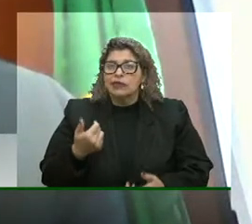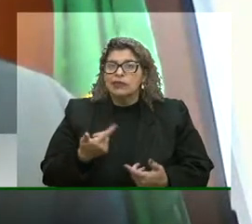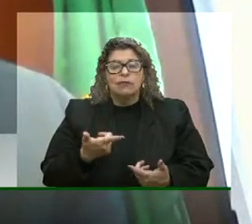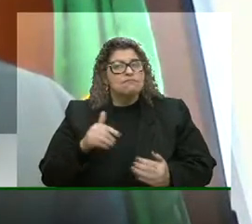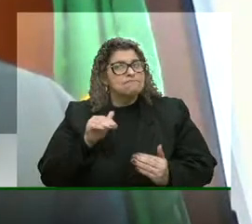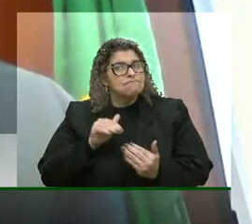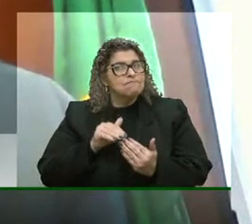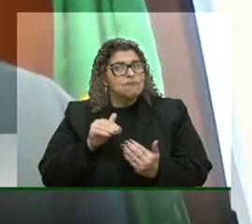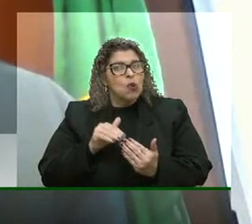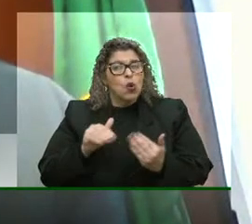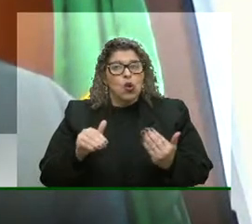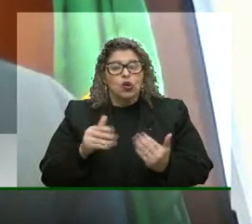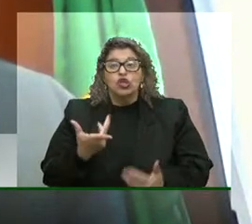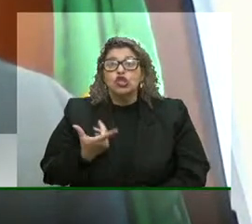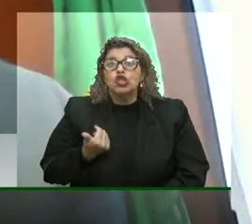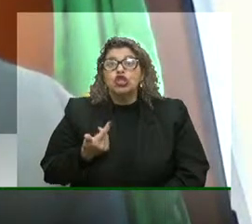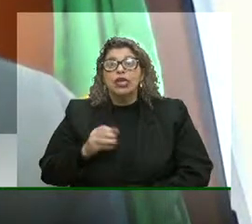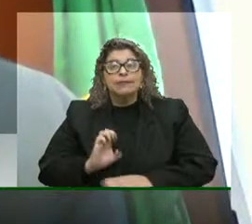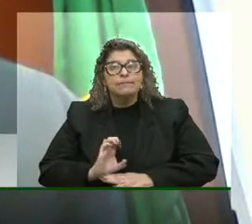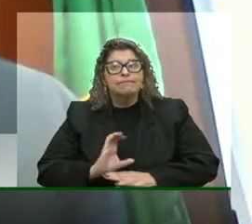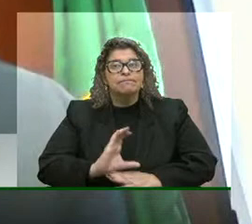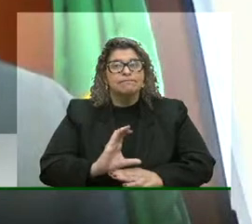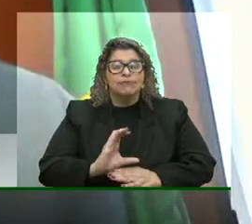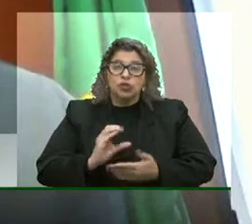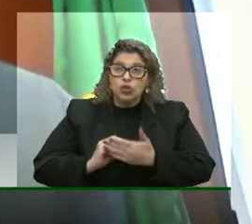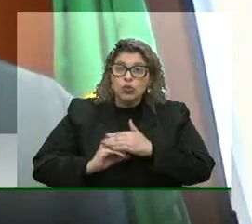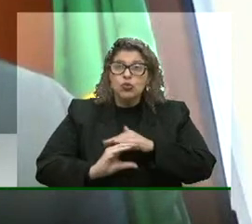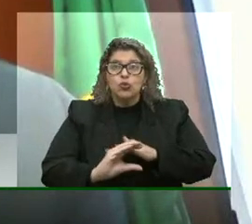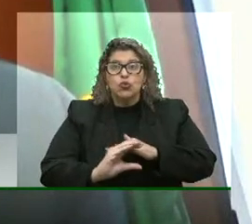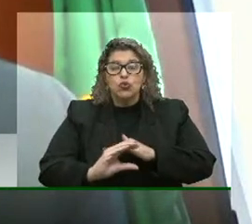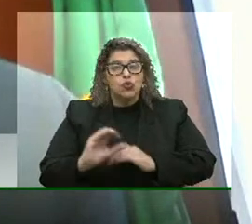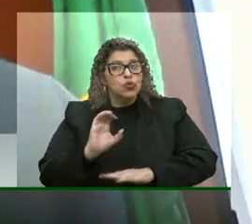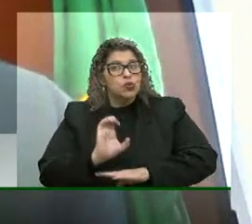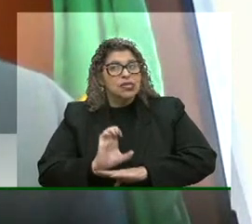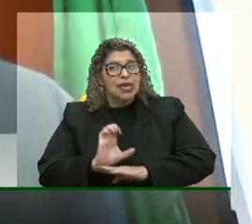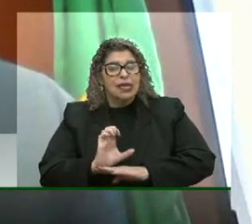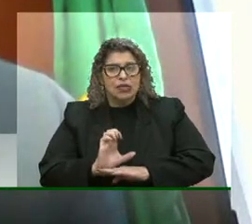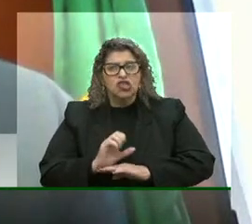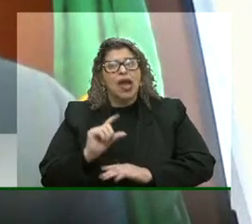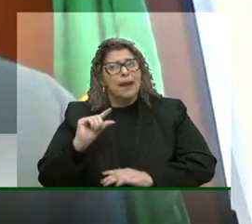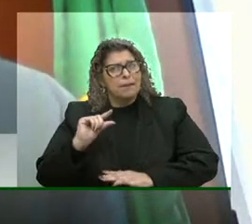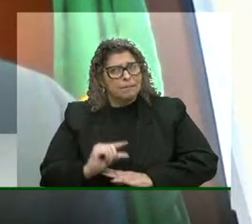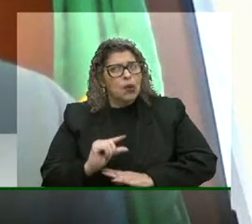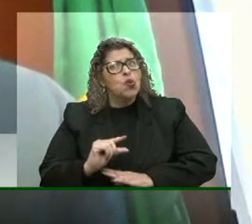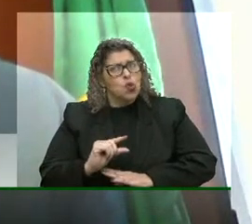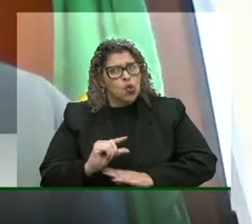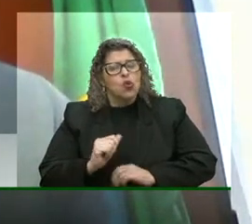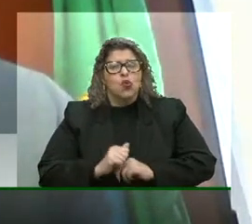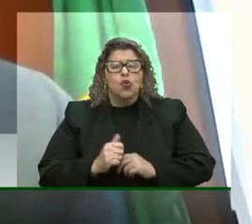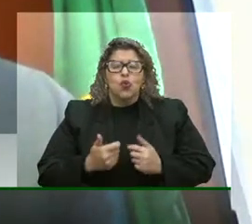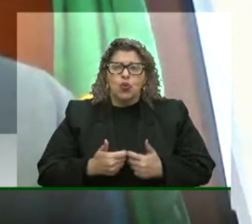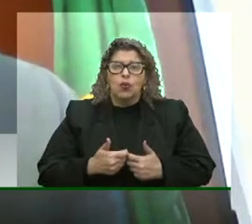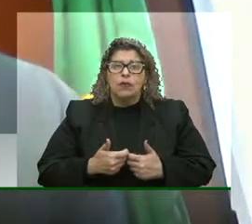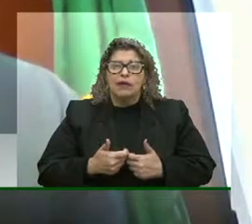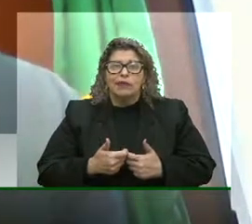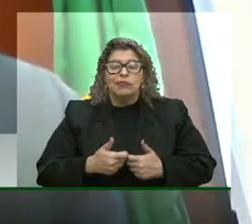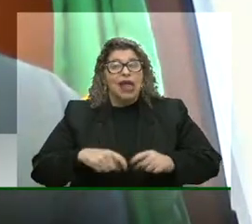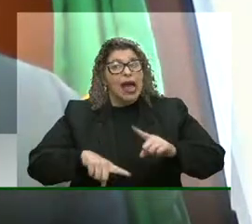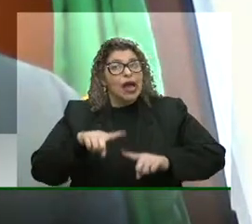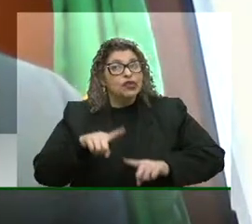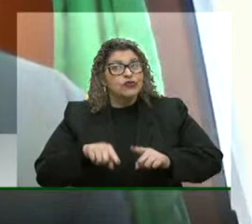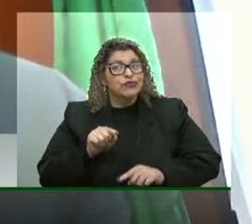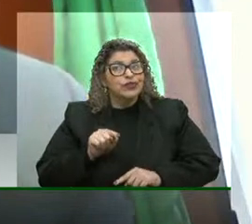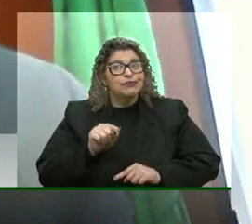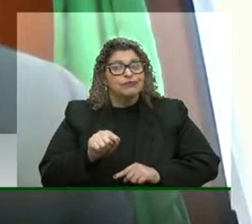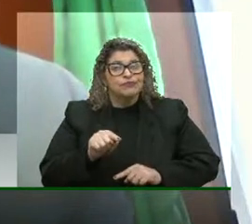Estado antecipar recursos que, como bem sabemos, são escassos e, especificamente no caso dessa atividade, sem contrapartidas